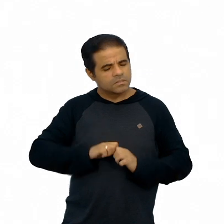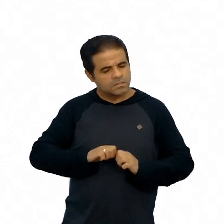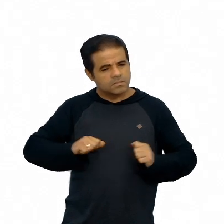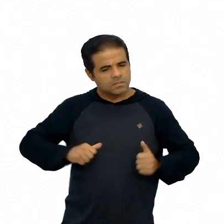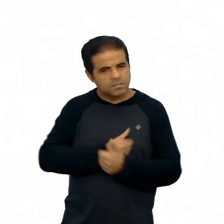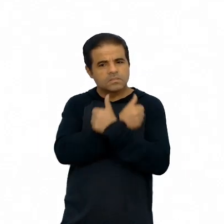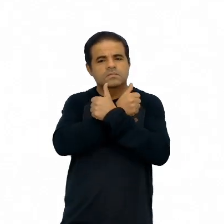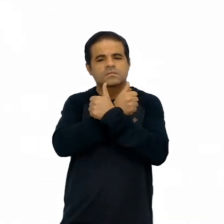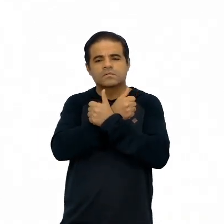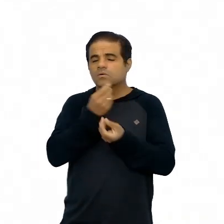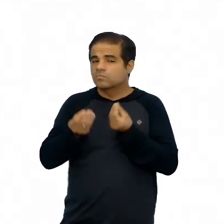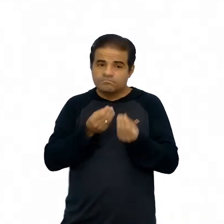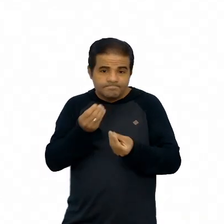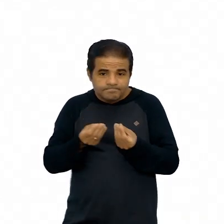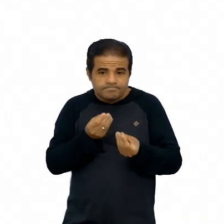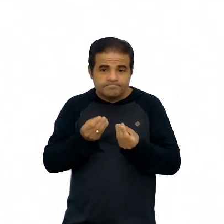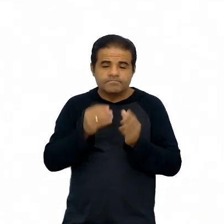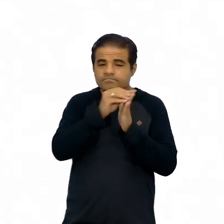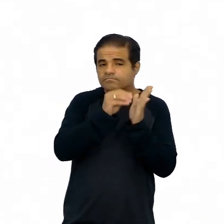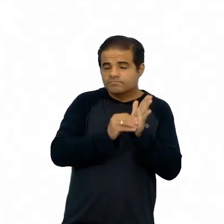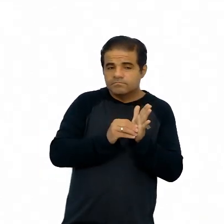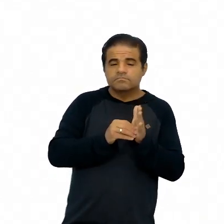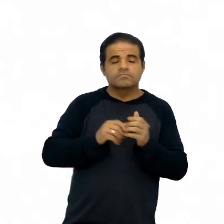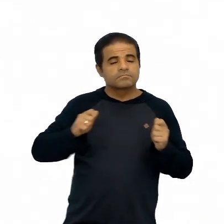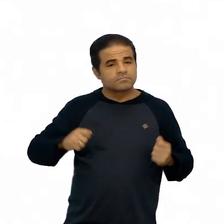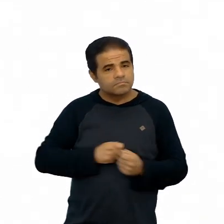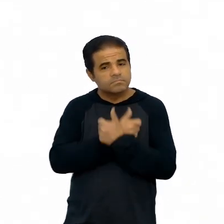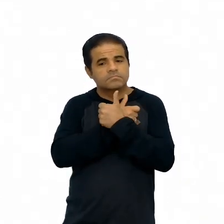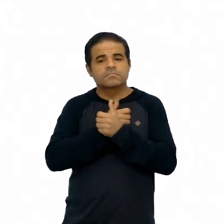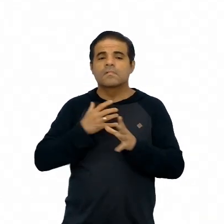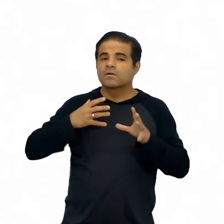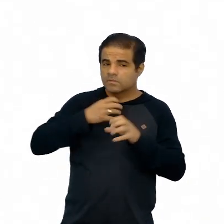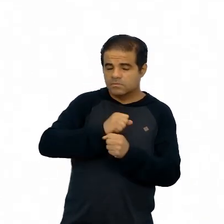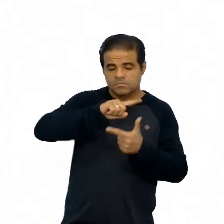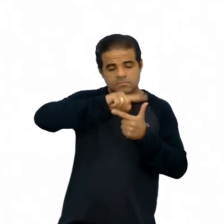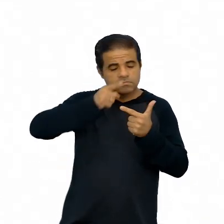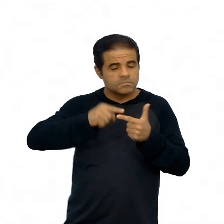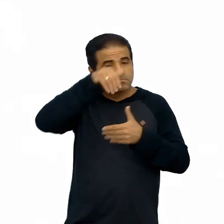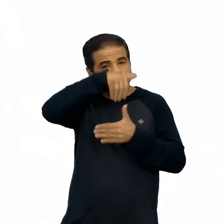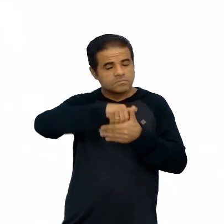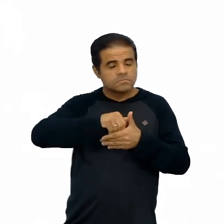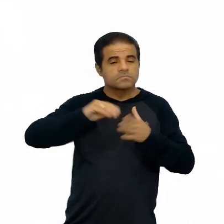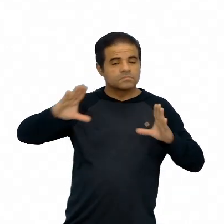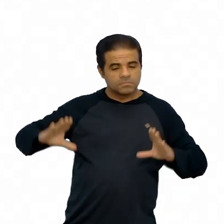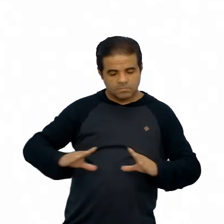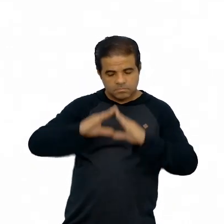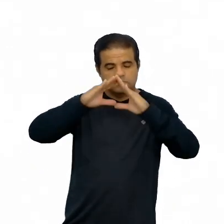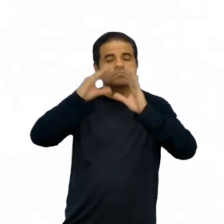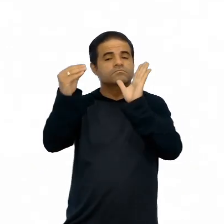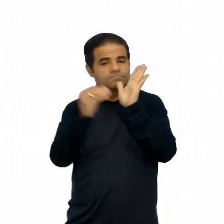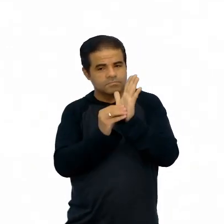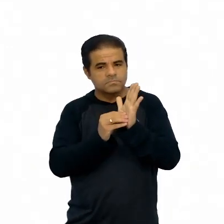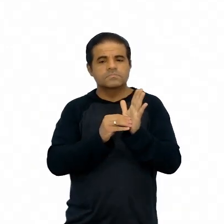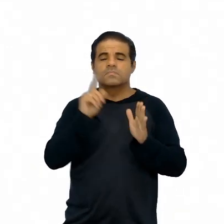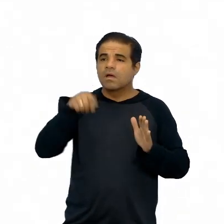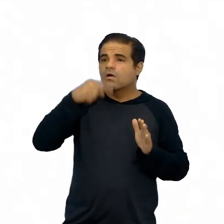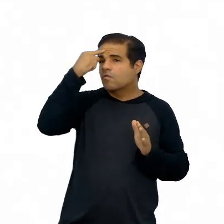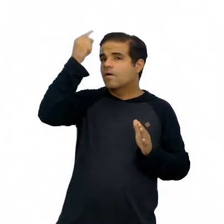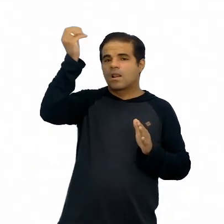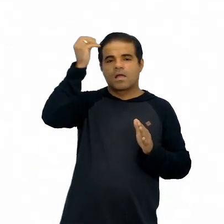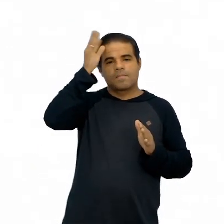não vão lembrar quais são os ângulos que eu tenho, a soma dos ângulos internos de um triângulo, eu vou trazer isso para eles. Ele não vai lembrar